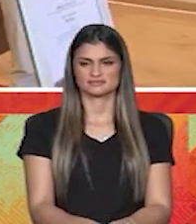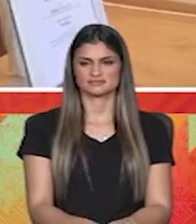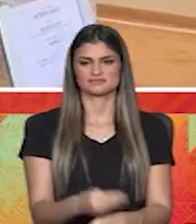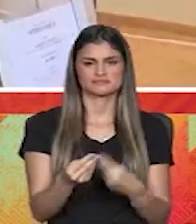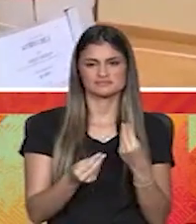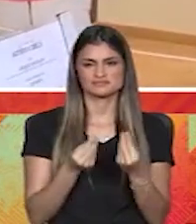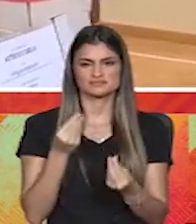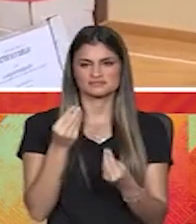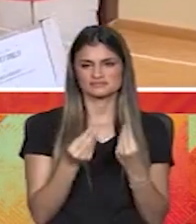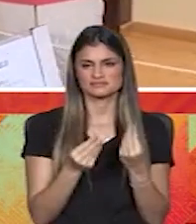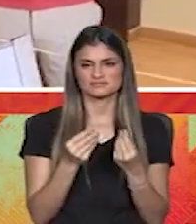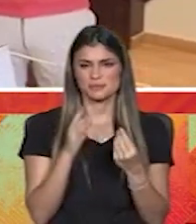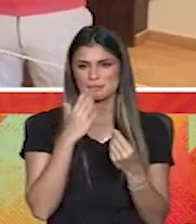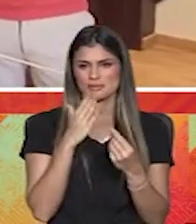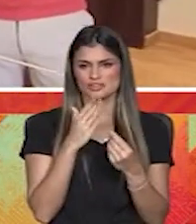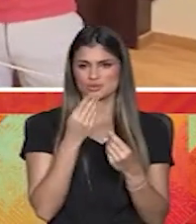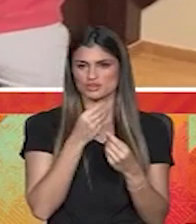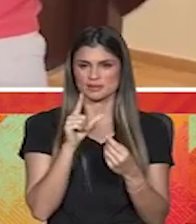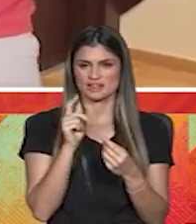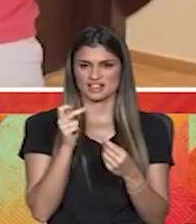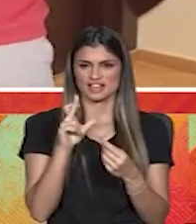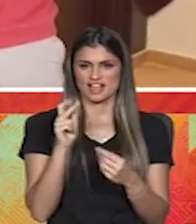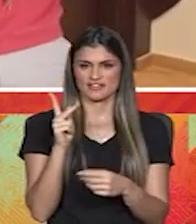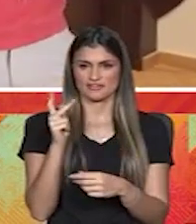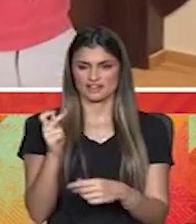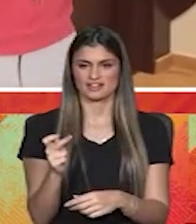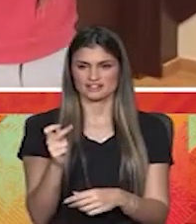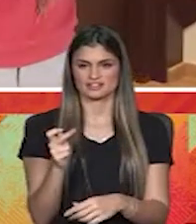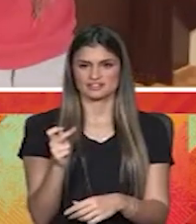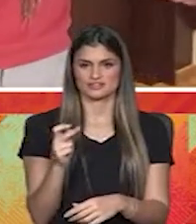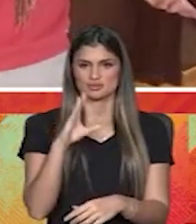é isso que acha como se fosse uma cara mas não sabe a larva Ah